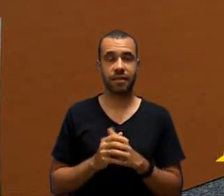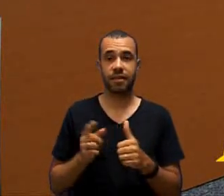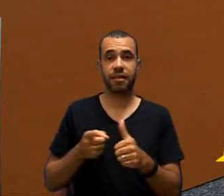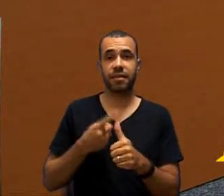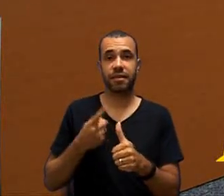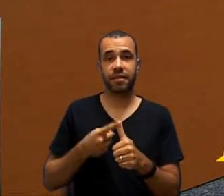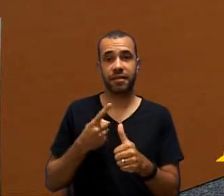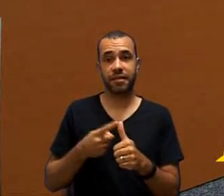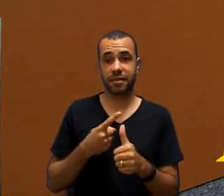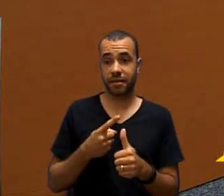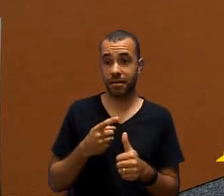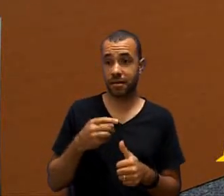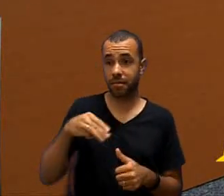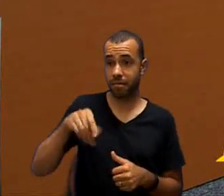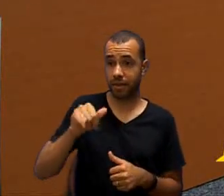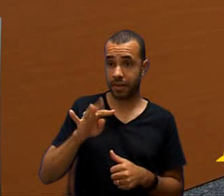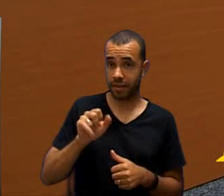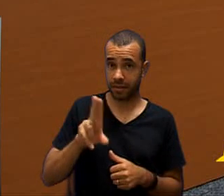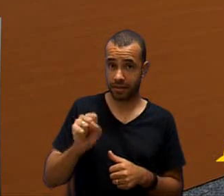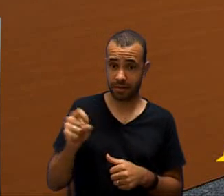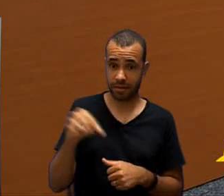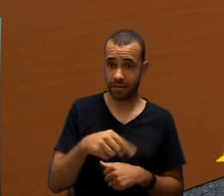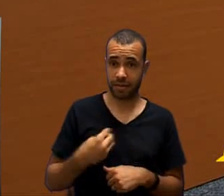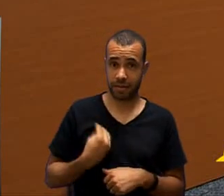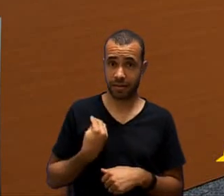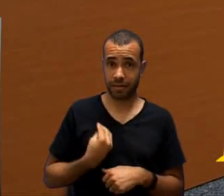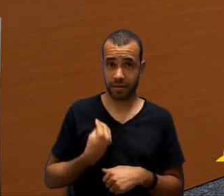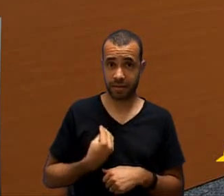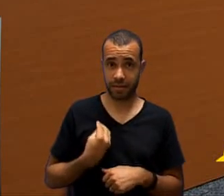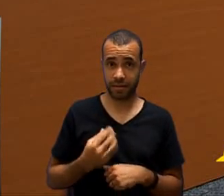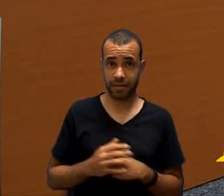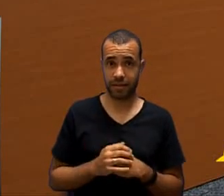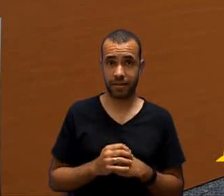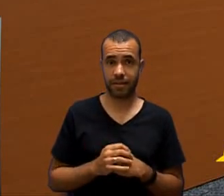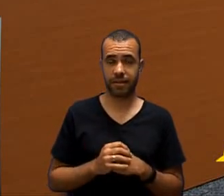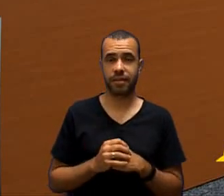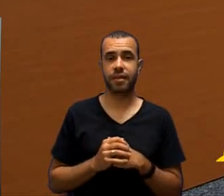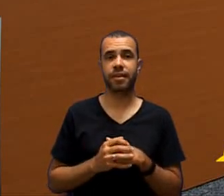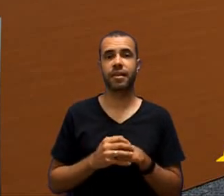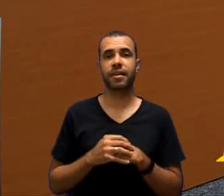Primeiramente, Matheus, você vem ou não? Não? Então... Vem, Matheus.